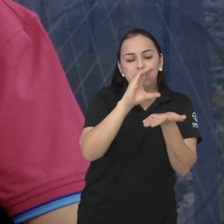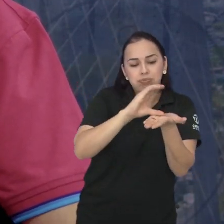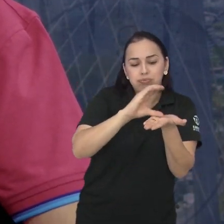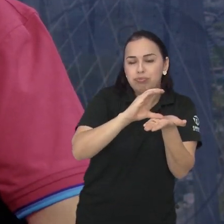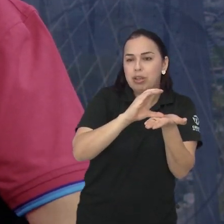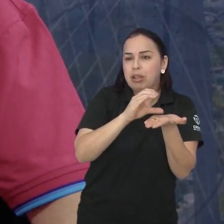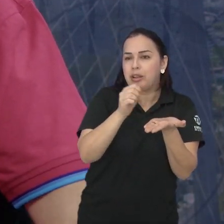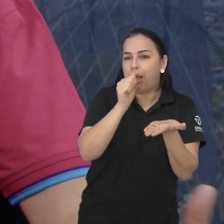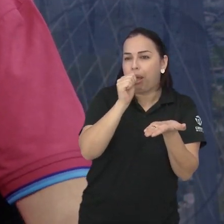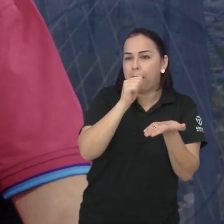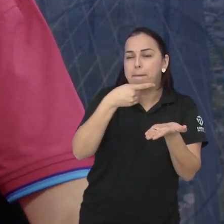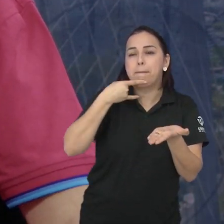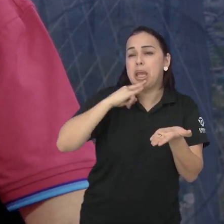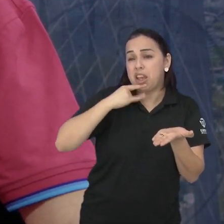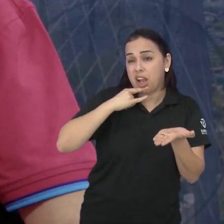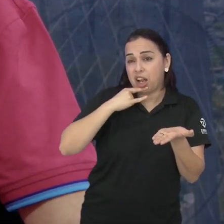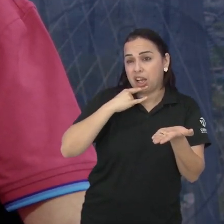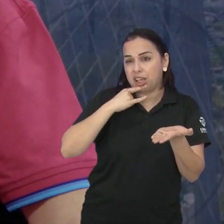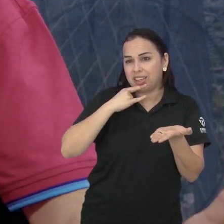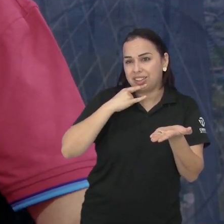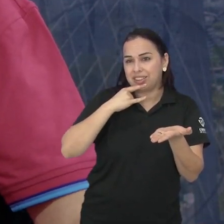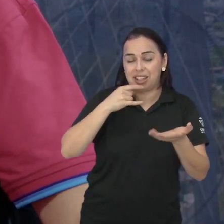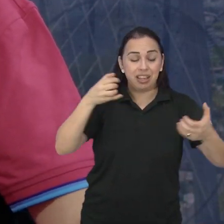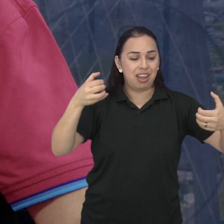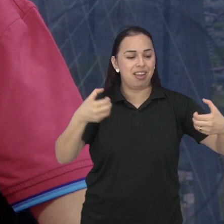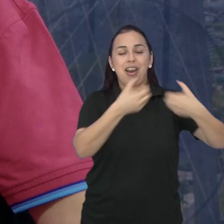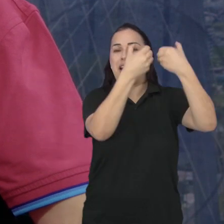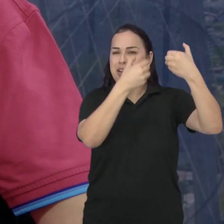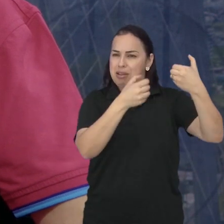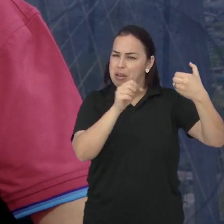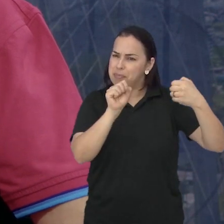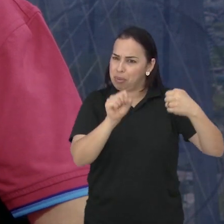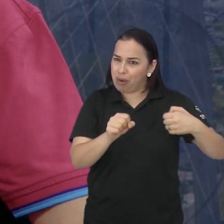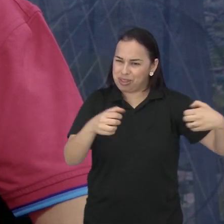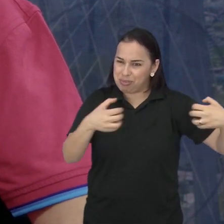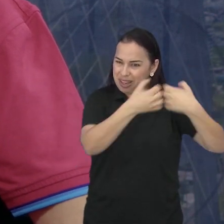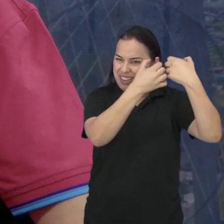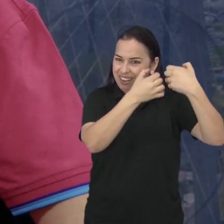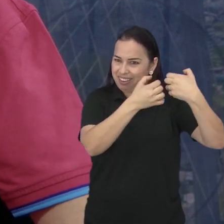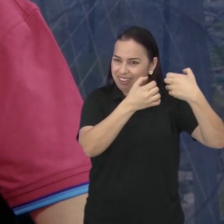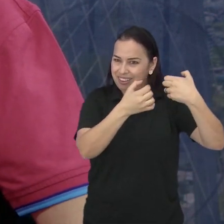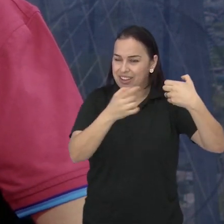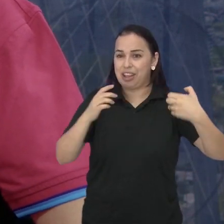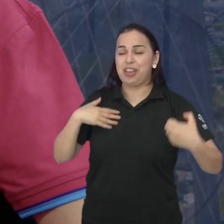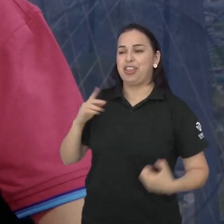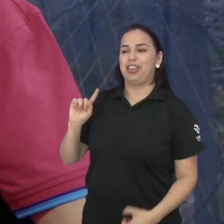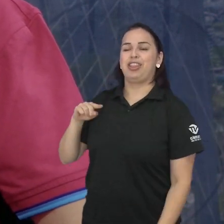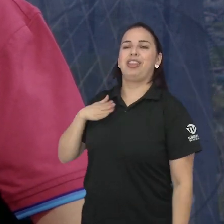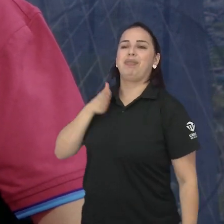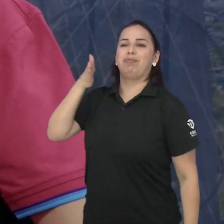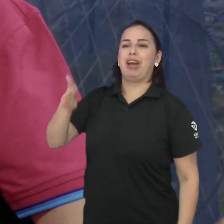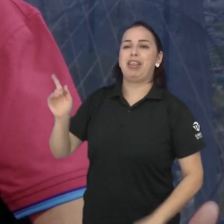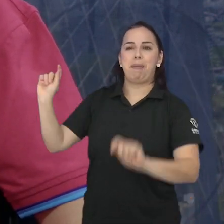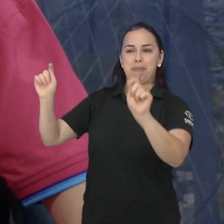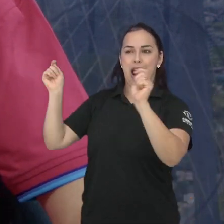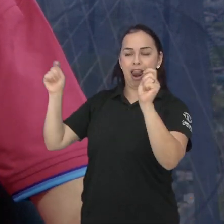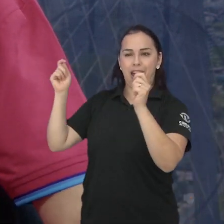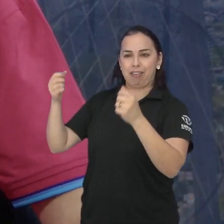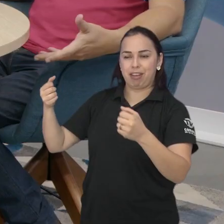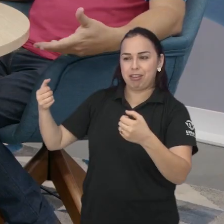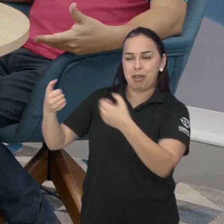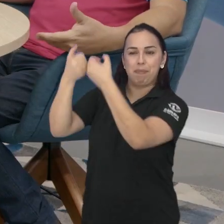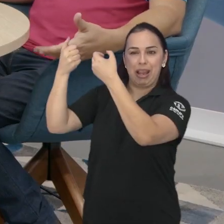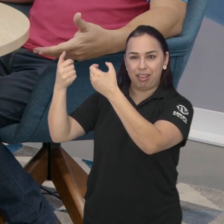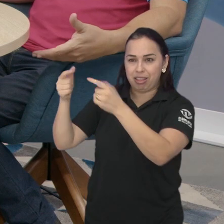corotinho. E daí faz o brinde. Por quê? O morador de rua não pode brindar? Só podemos brindar nós que vamos na balada? Ele também quer